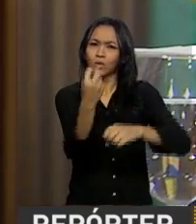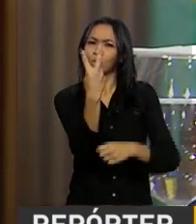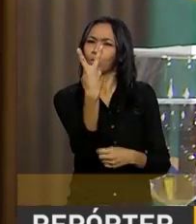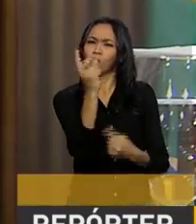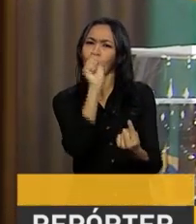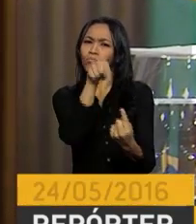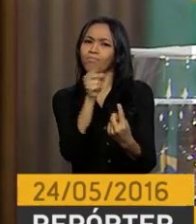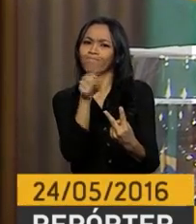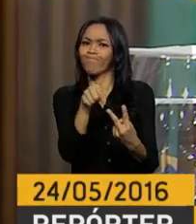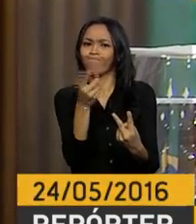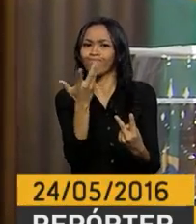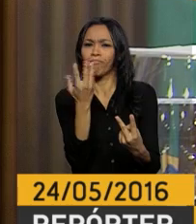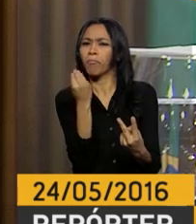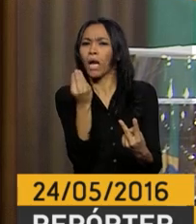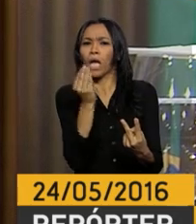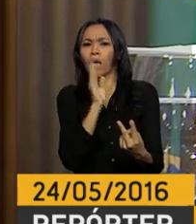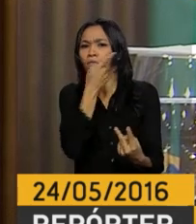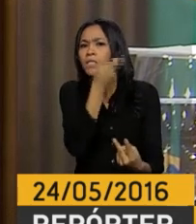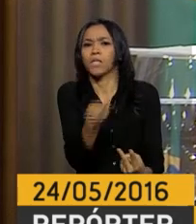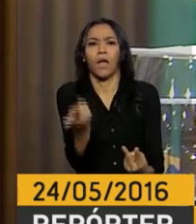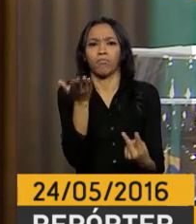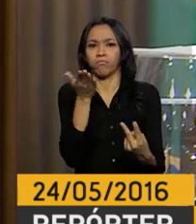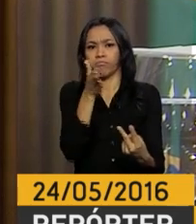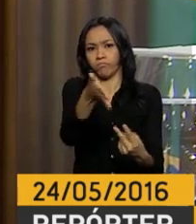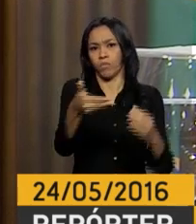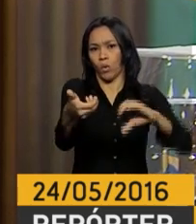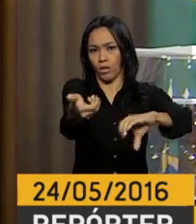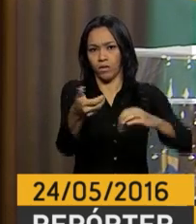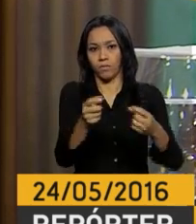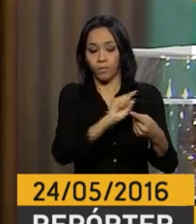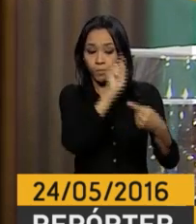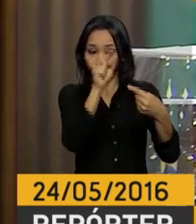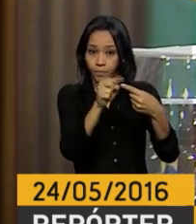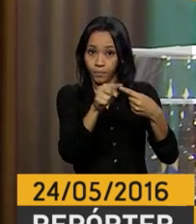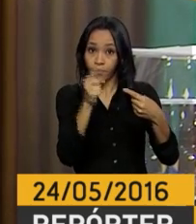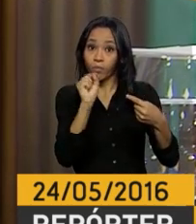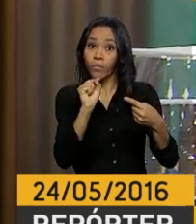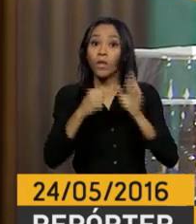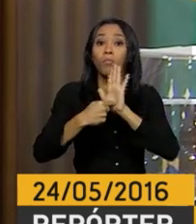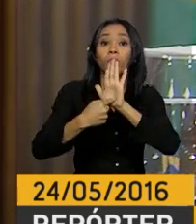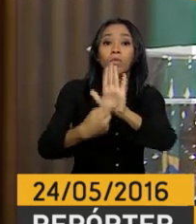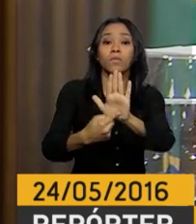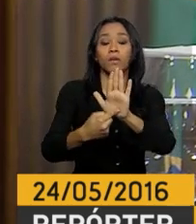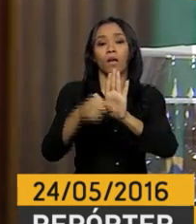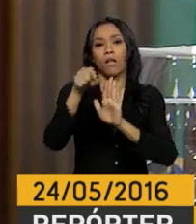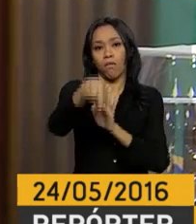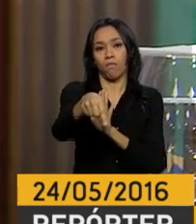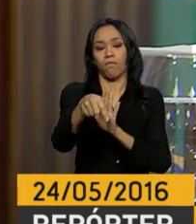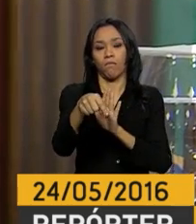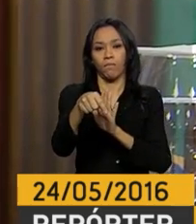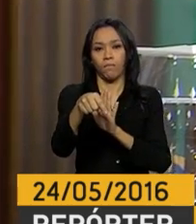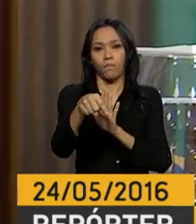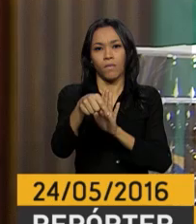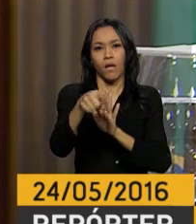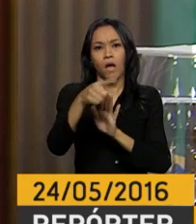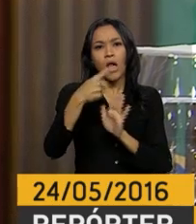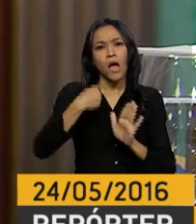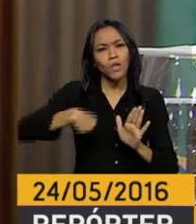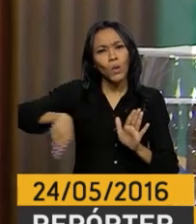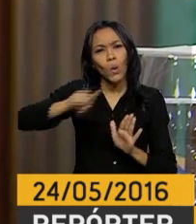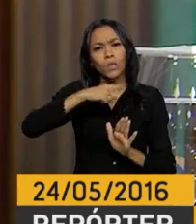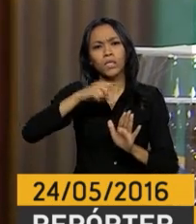objetivos. Um objetivo de, mais uma vez, revelar a nossa